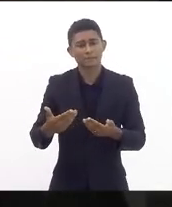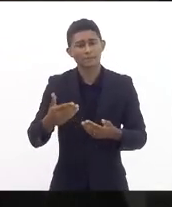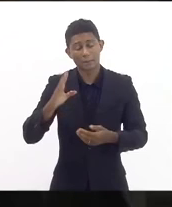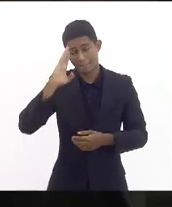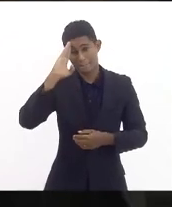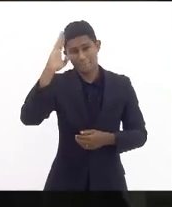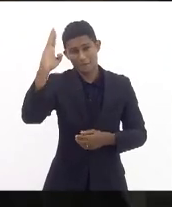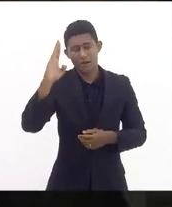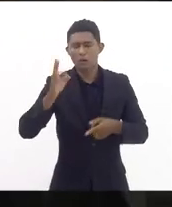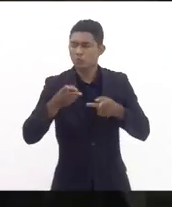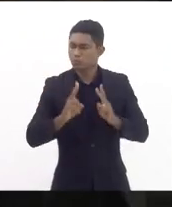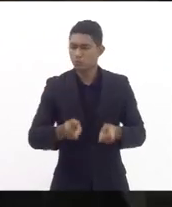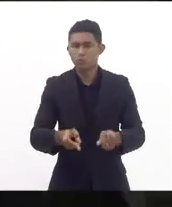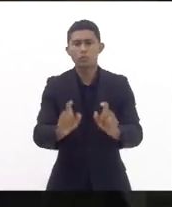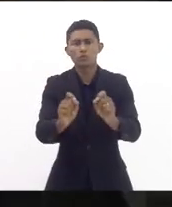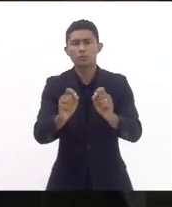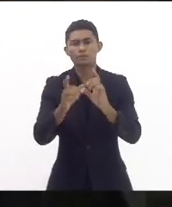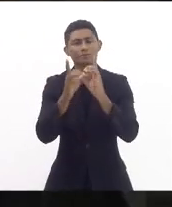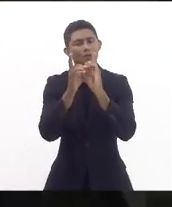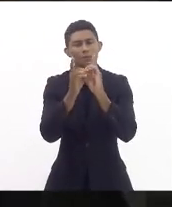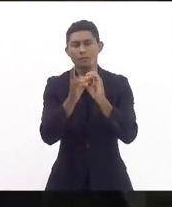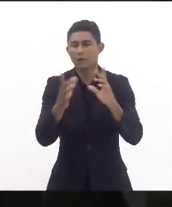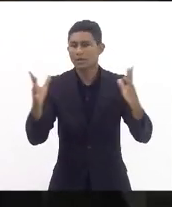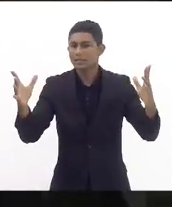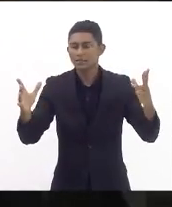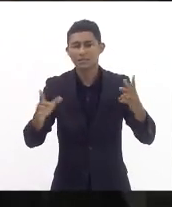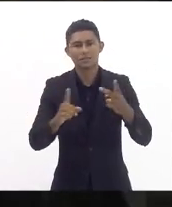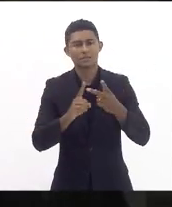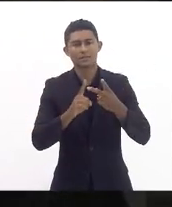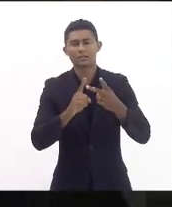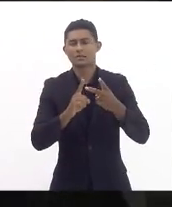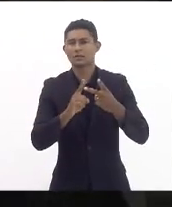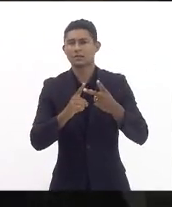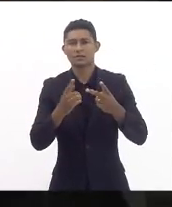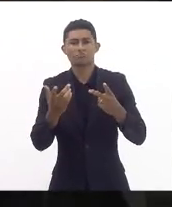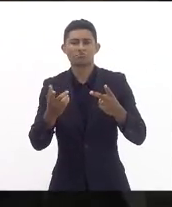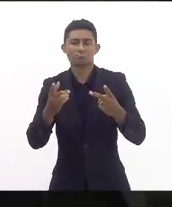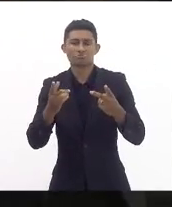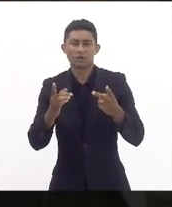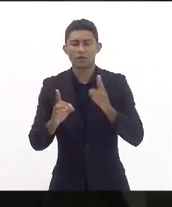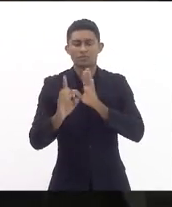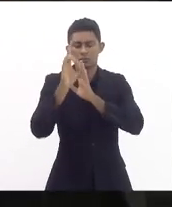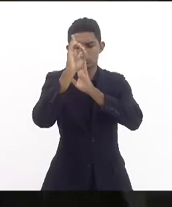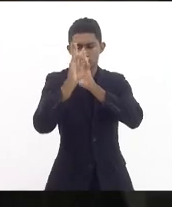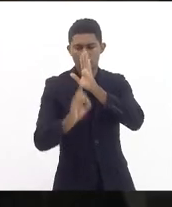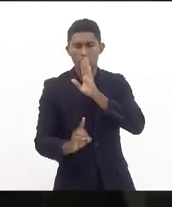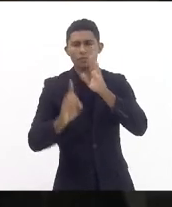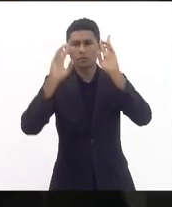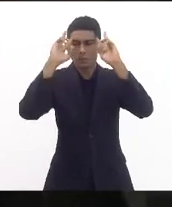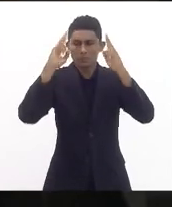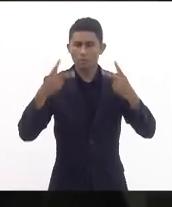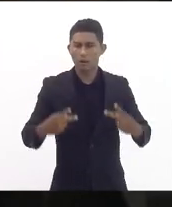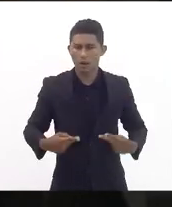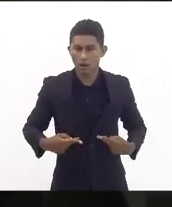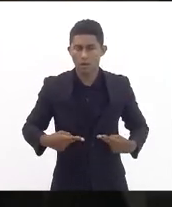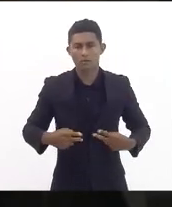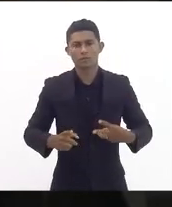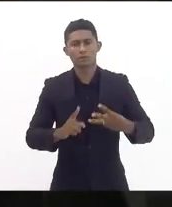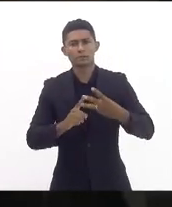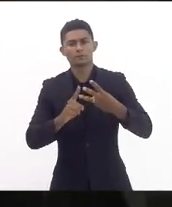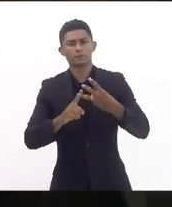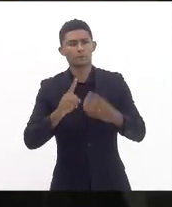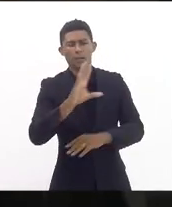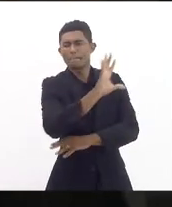a democracia responde a República os direitos humanos o respeito Oi